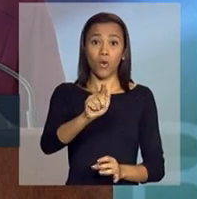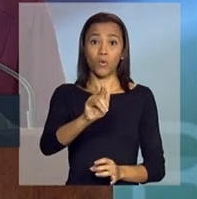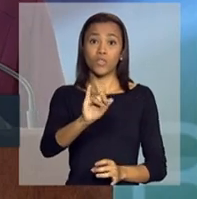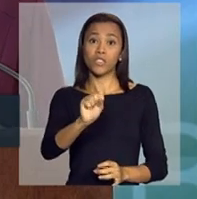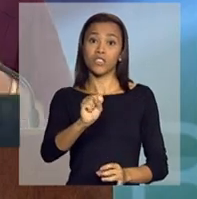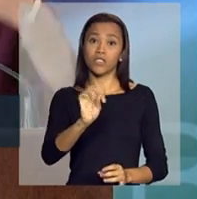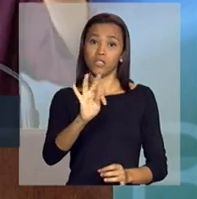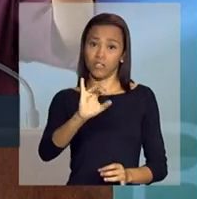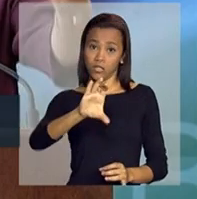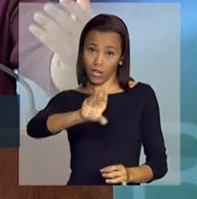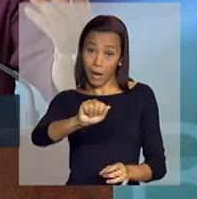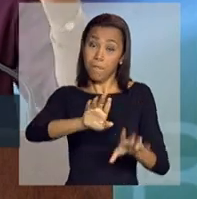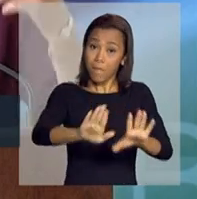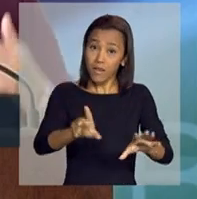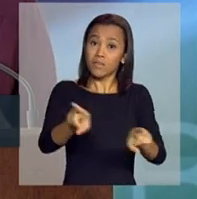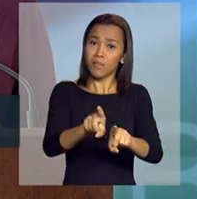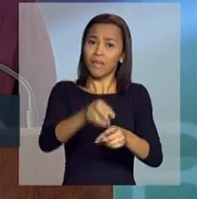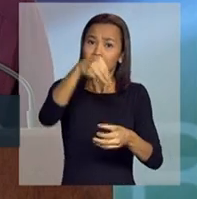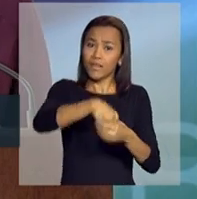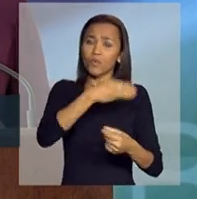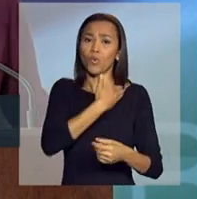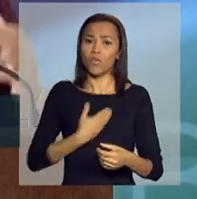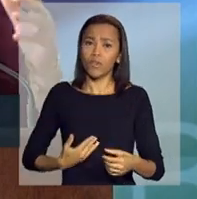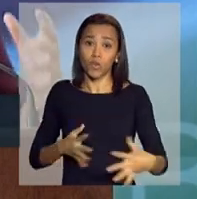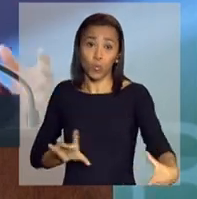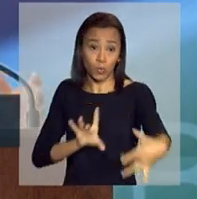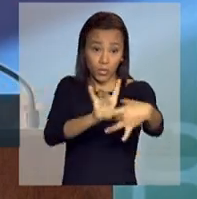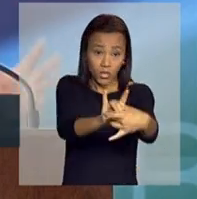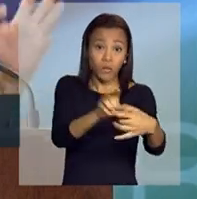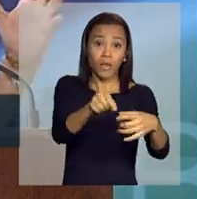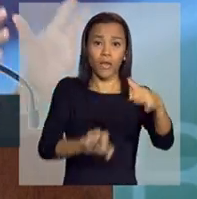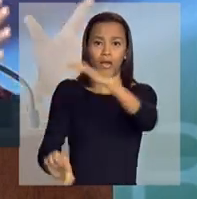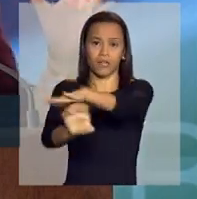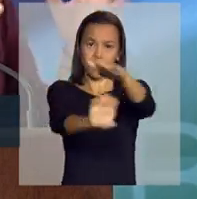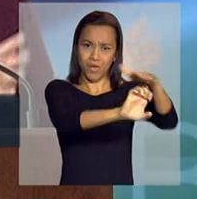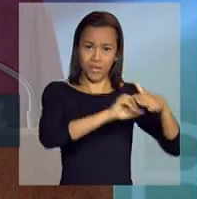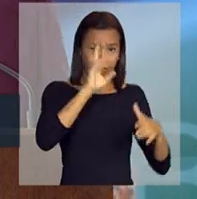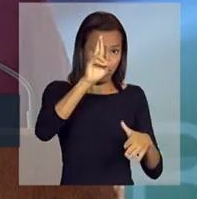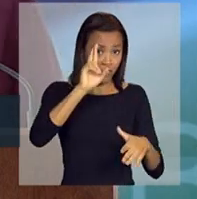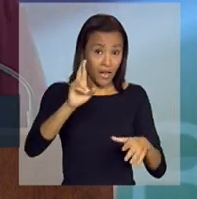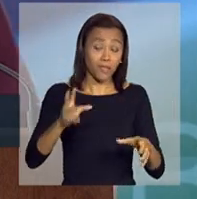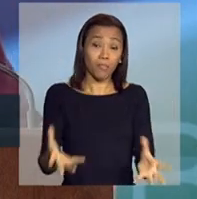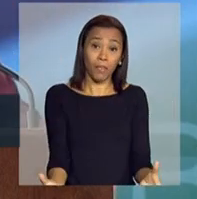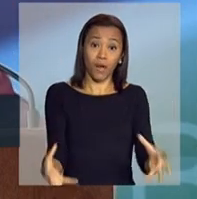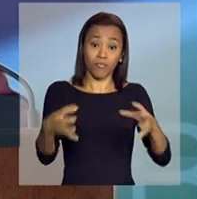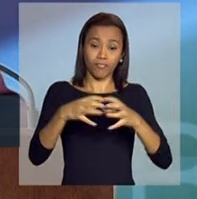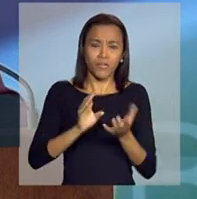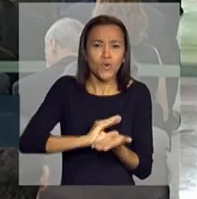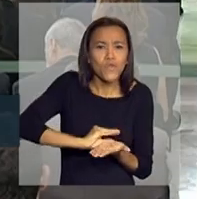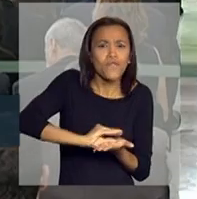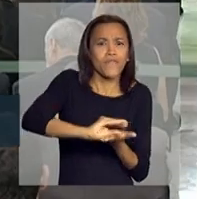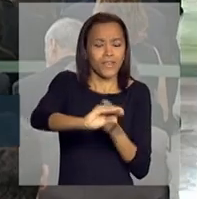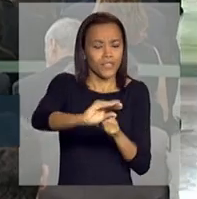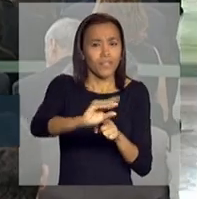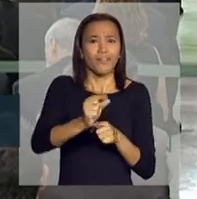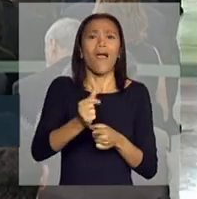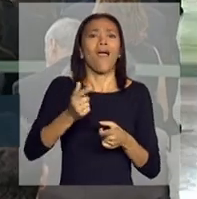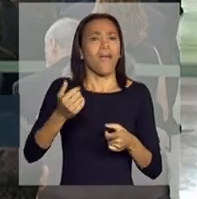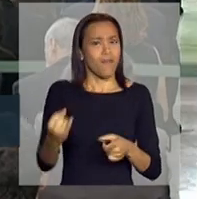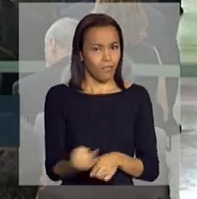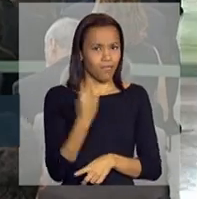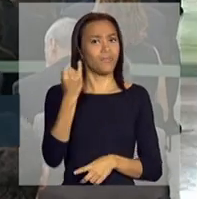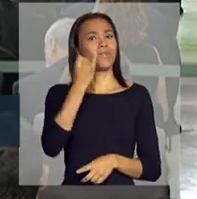do governo com o setor privado, para além do investimento, ela é fundamental. E eu vejo